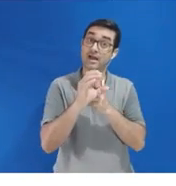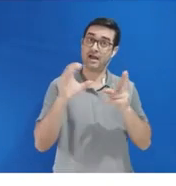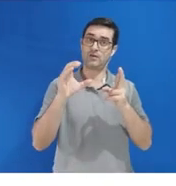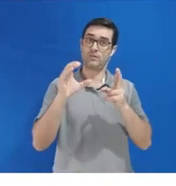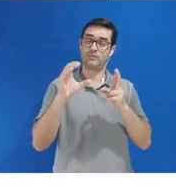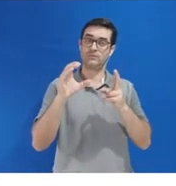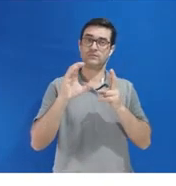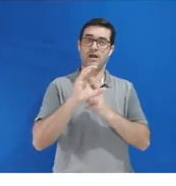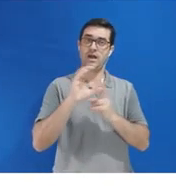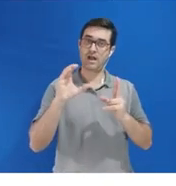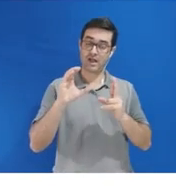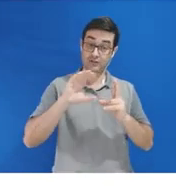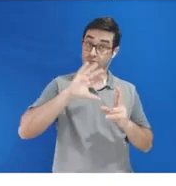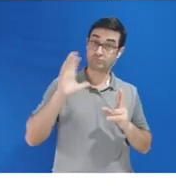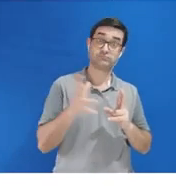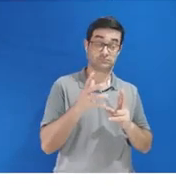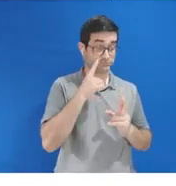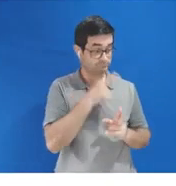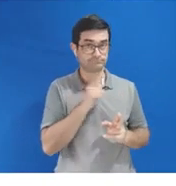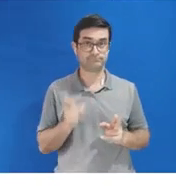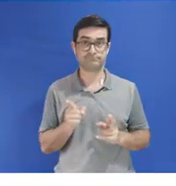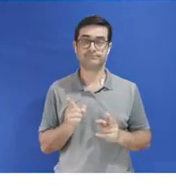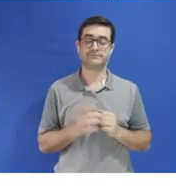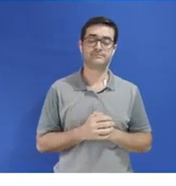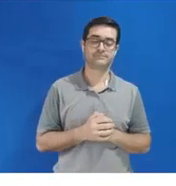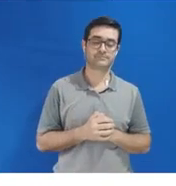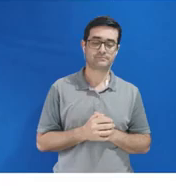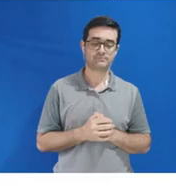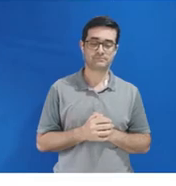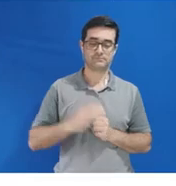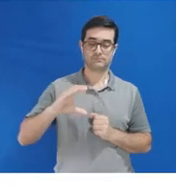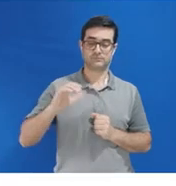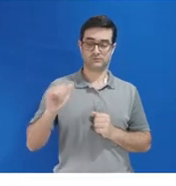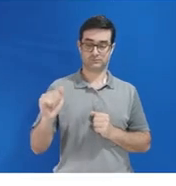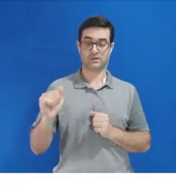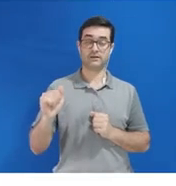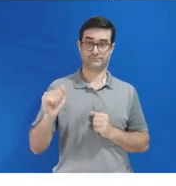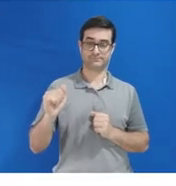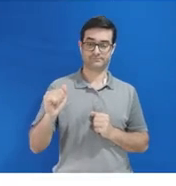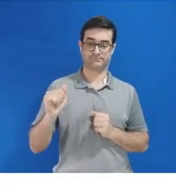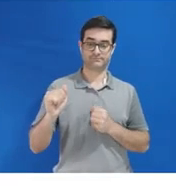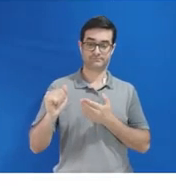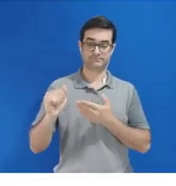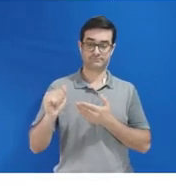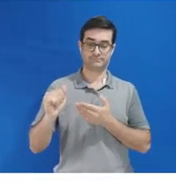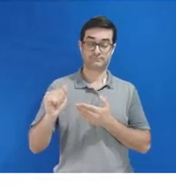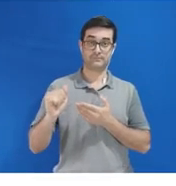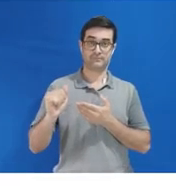raio das espécies envolvidas. Então vamos lá. O cátion, cálcio,